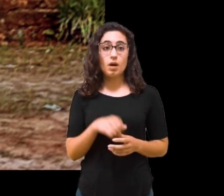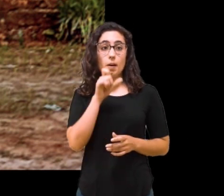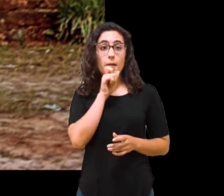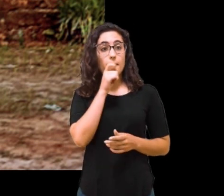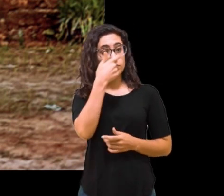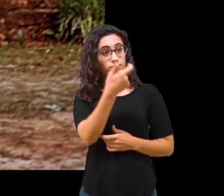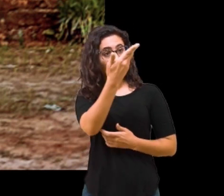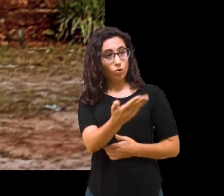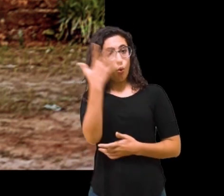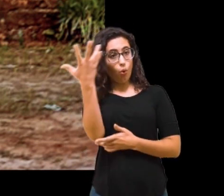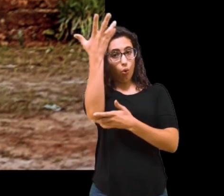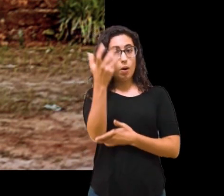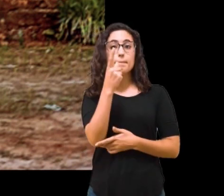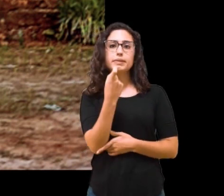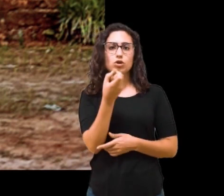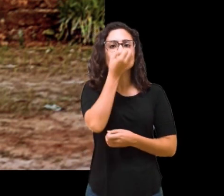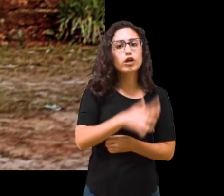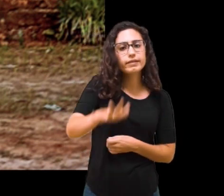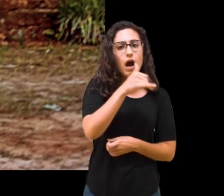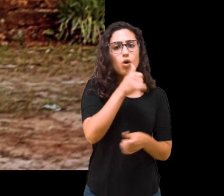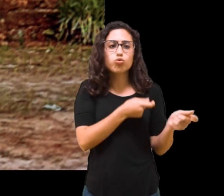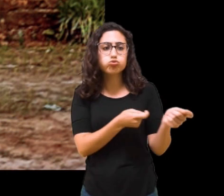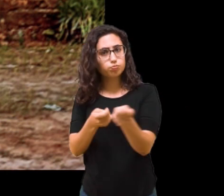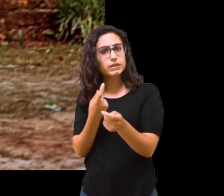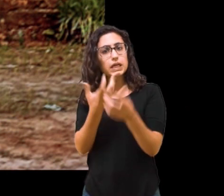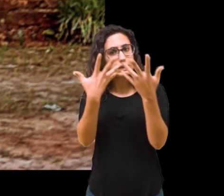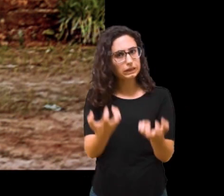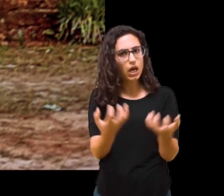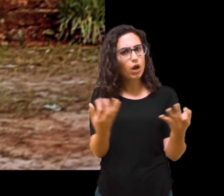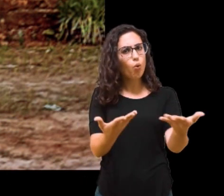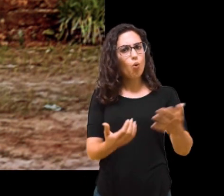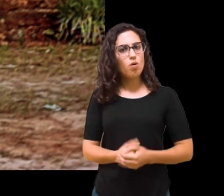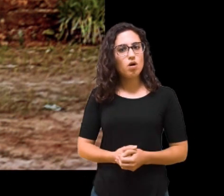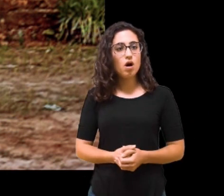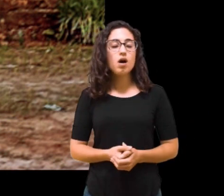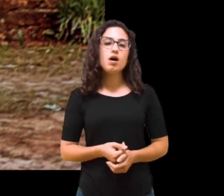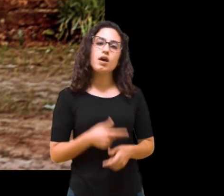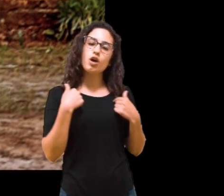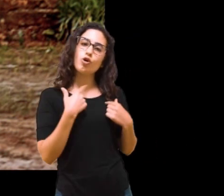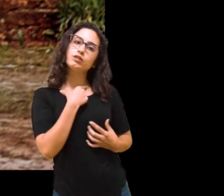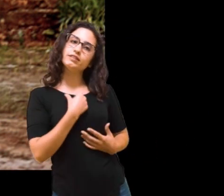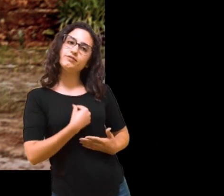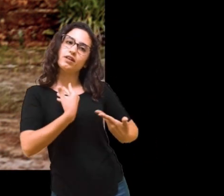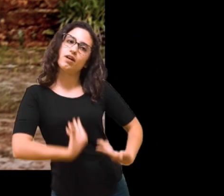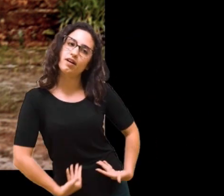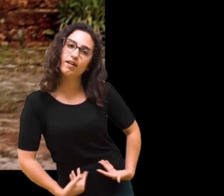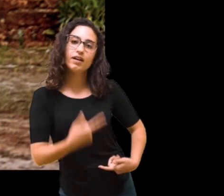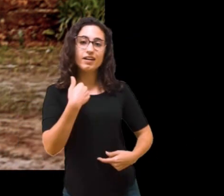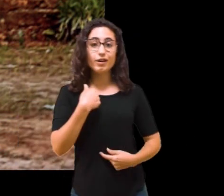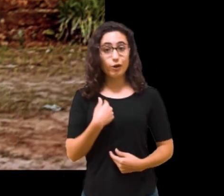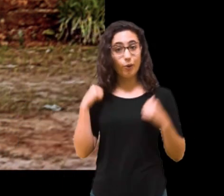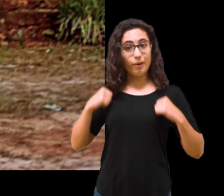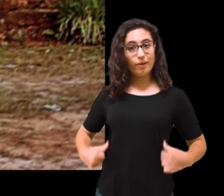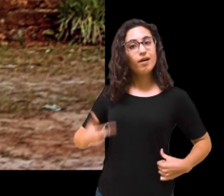Vossa Excelência, precisa regar o jardim, que já está muito seco. Aqui está o Serafim. E o